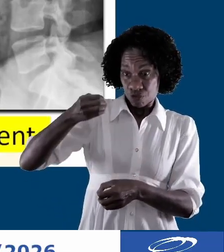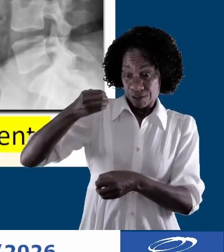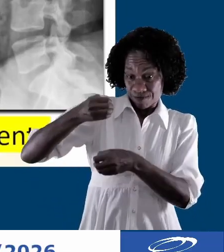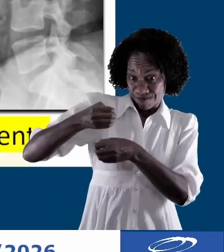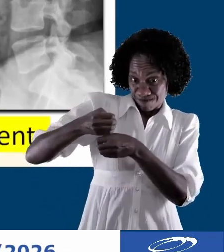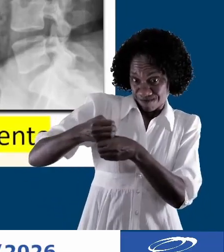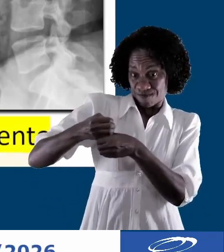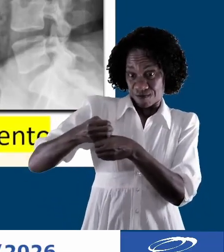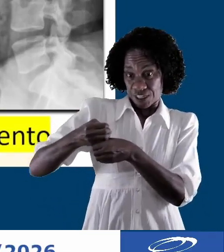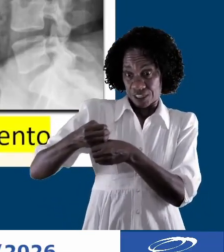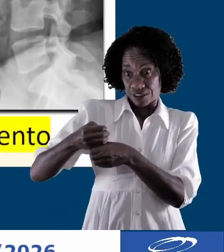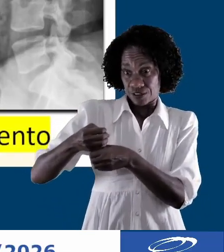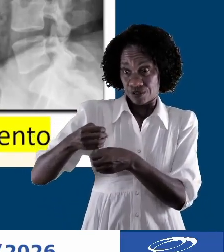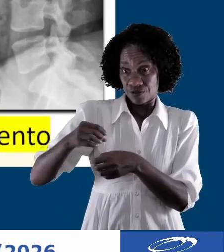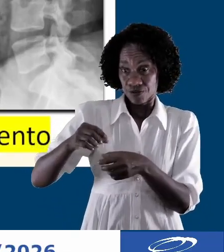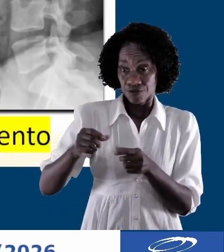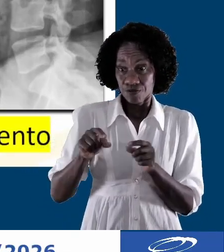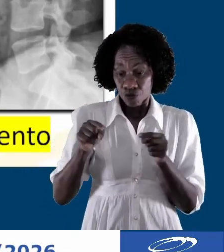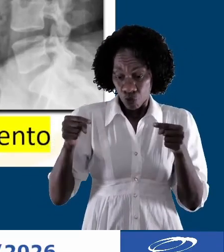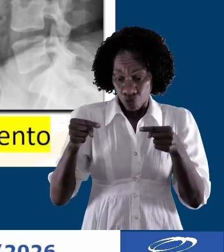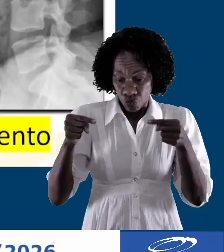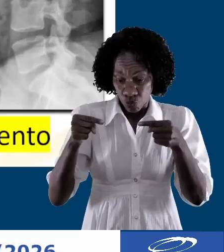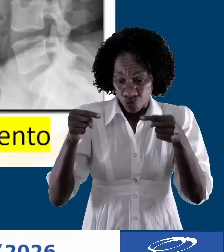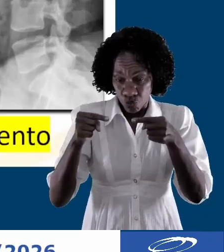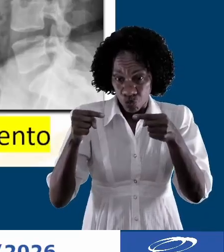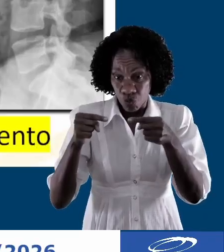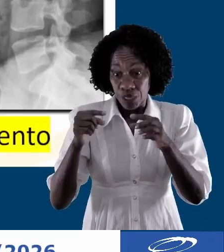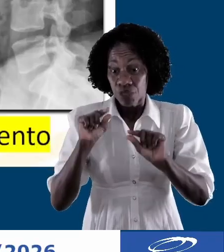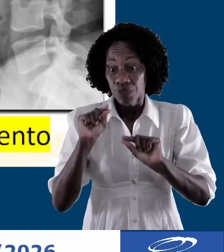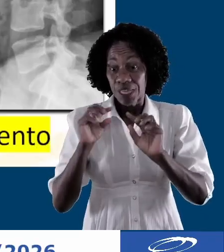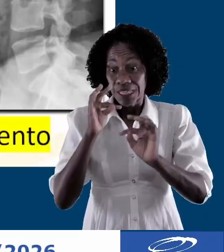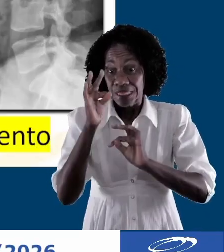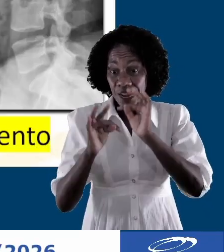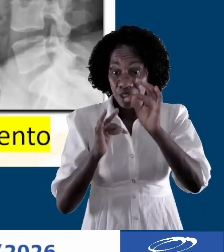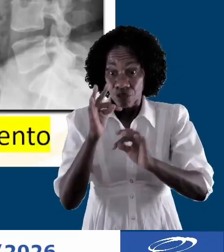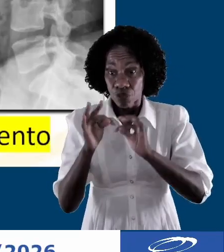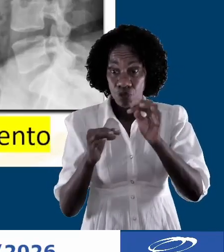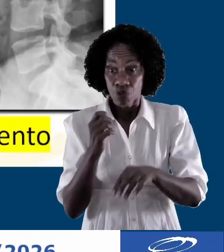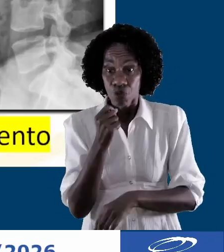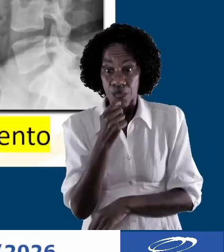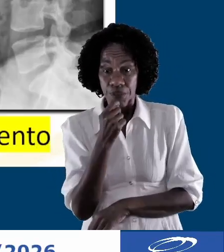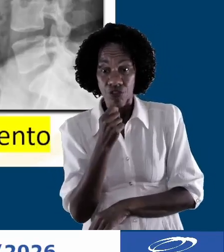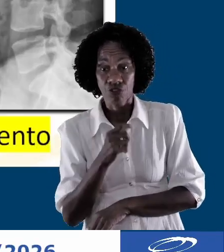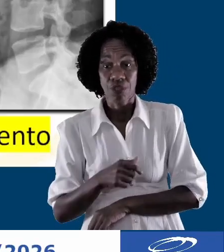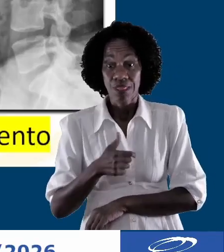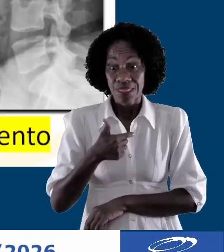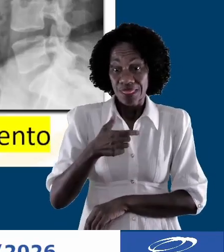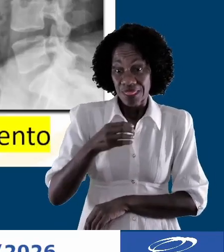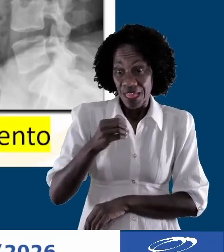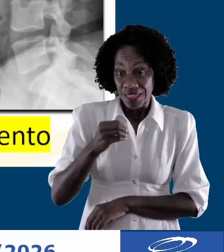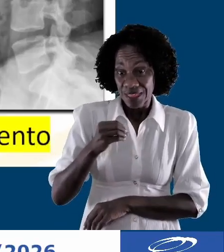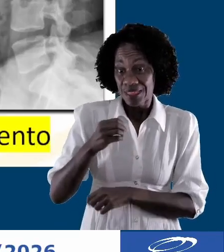fizesse uma deformidade, e tratou com medicamento. Essa paciente hoje tem 10 anos de segmento, a gente observa o grau